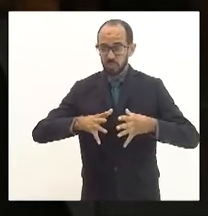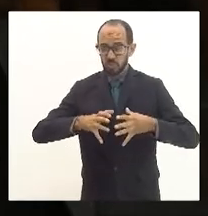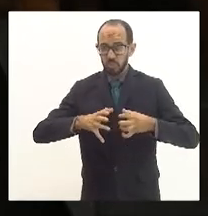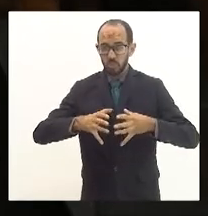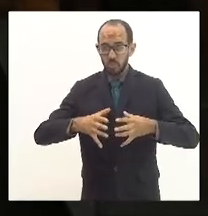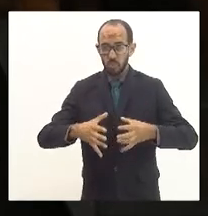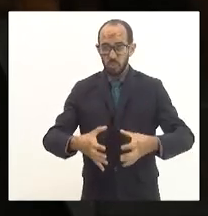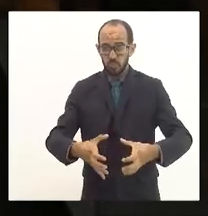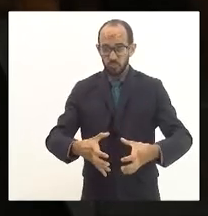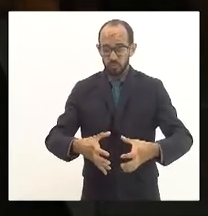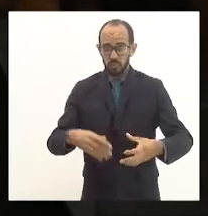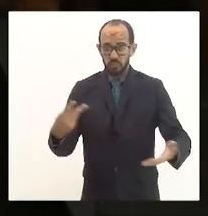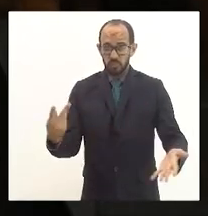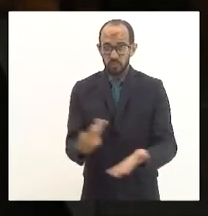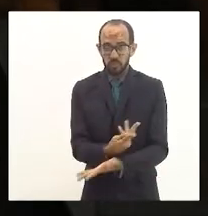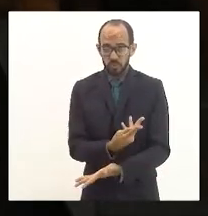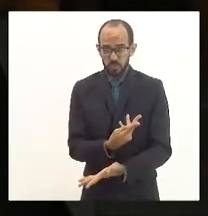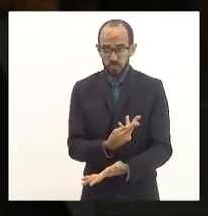o que tivemos